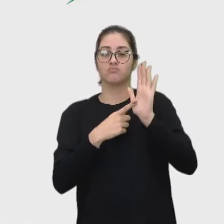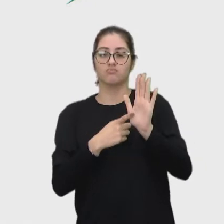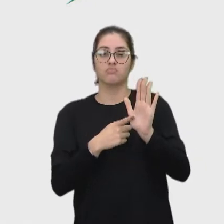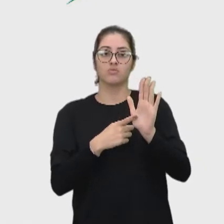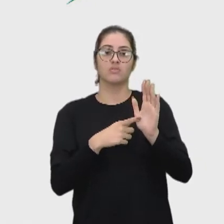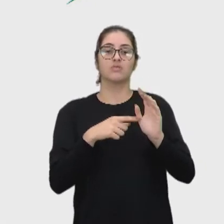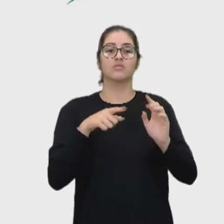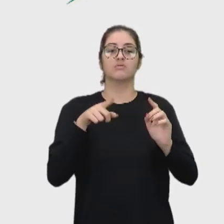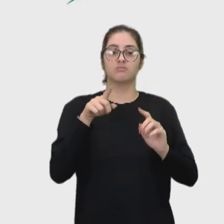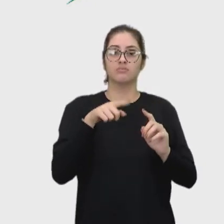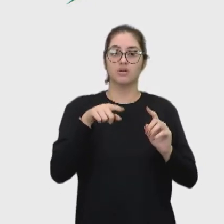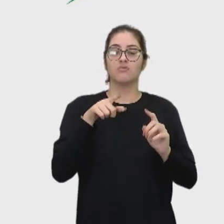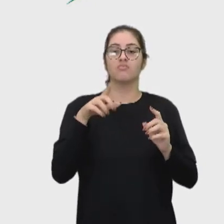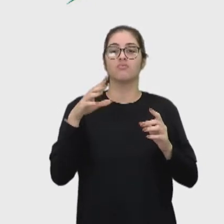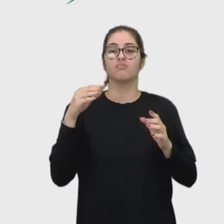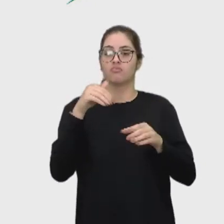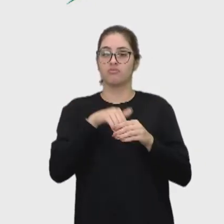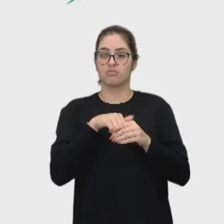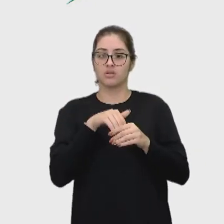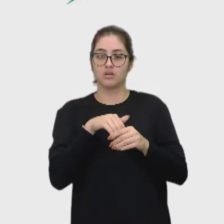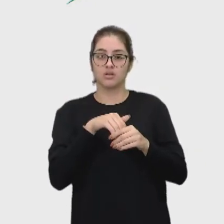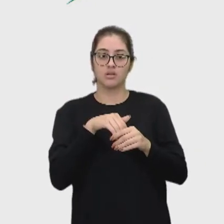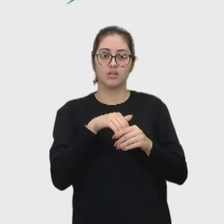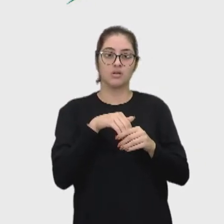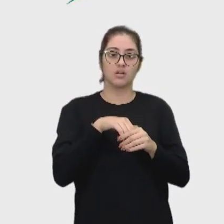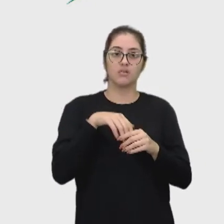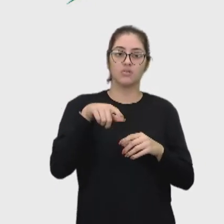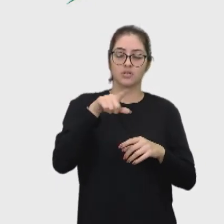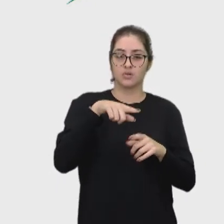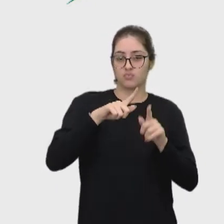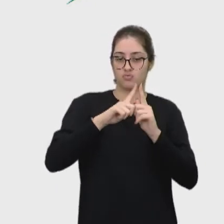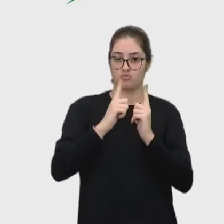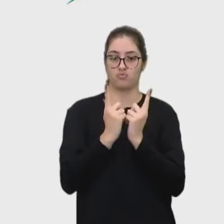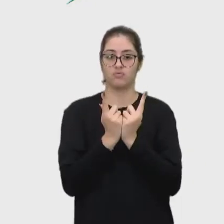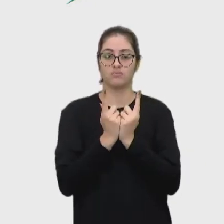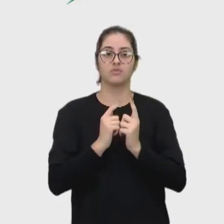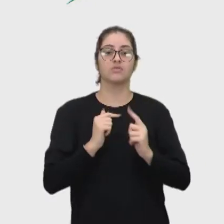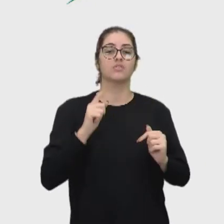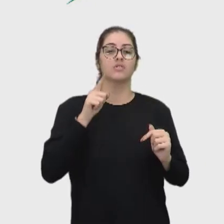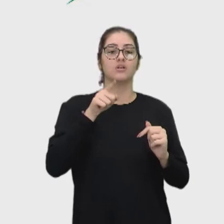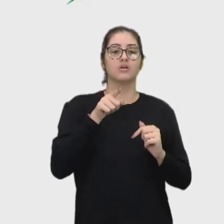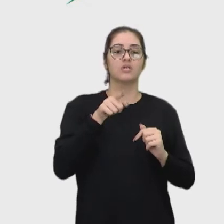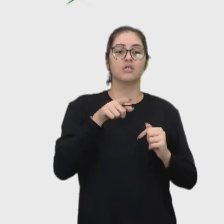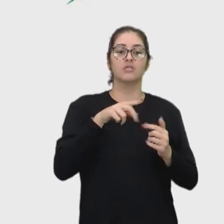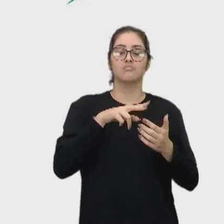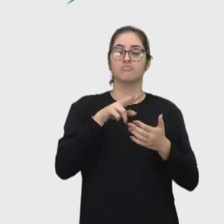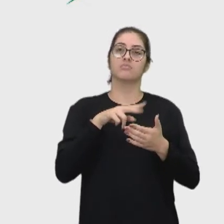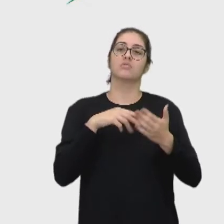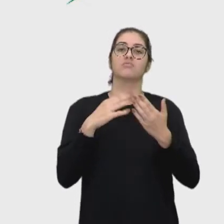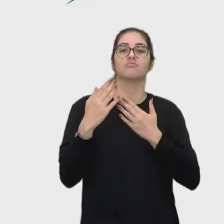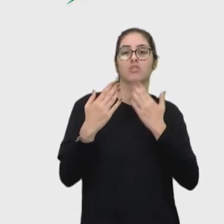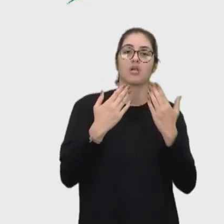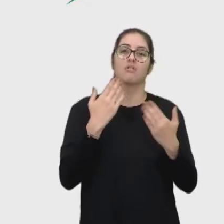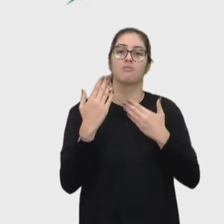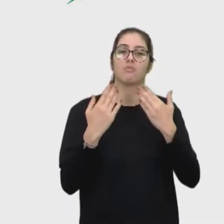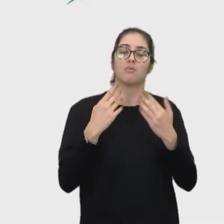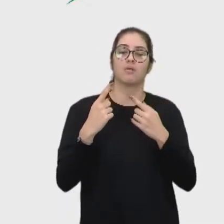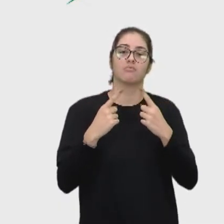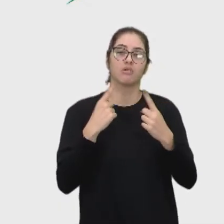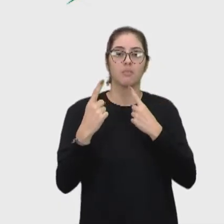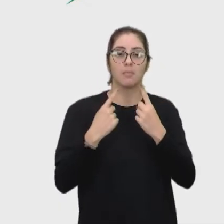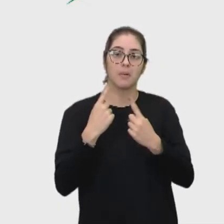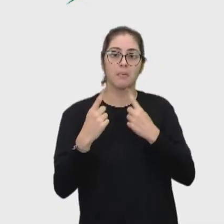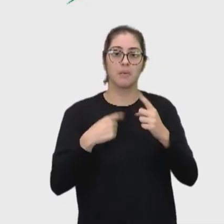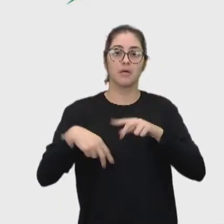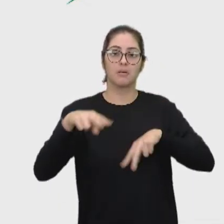aí da estação por rotação, né? E ainda em grupos, né? Então indicamos aí um diálogo dando espaço para que os